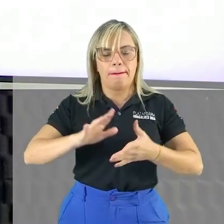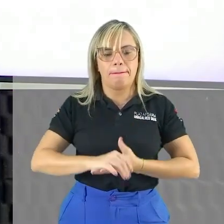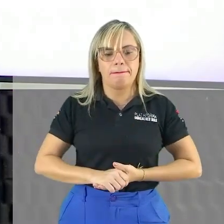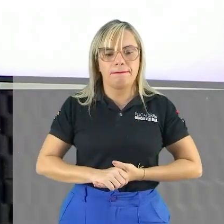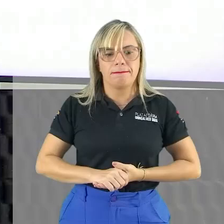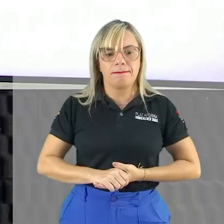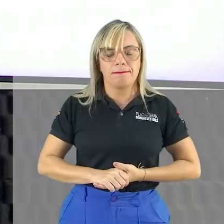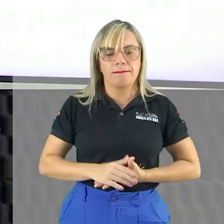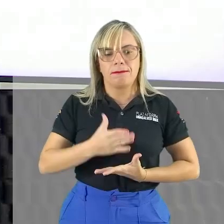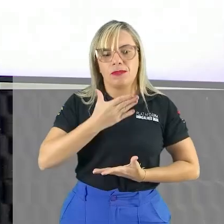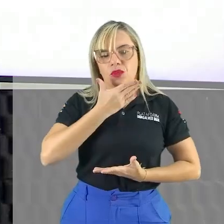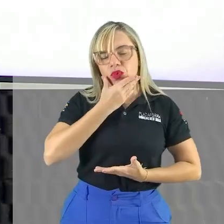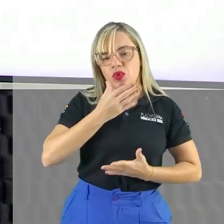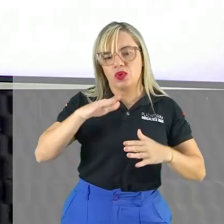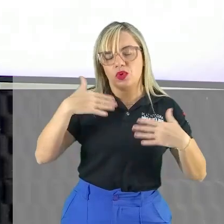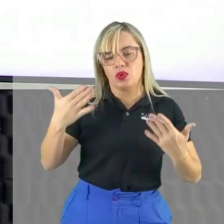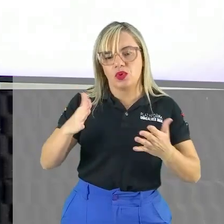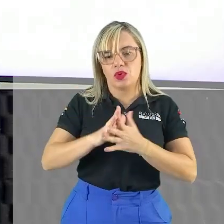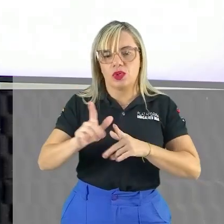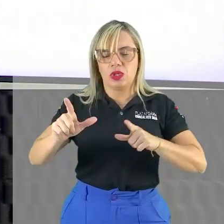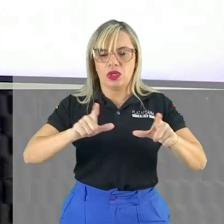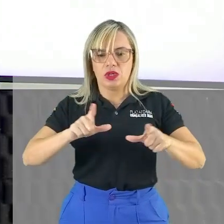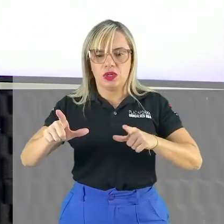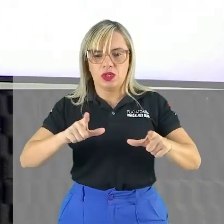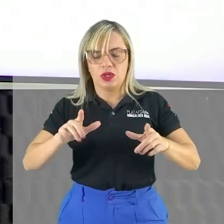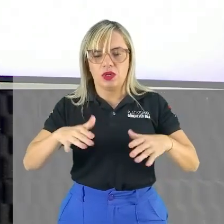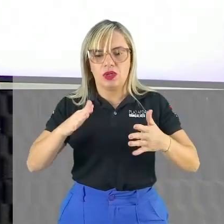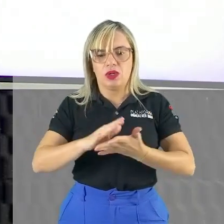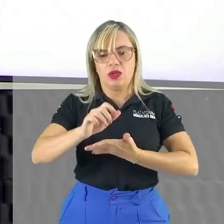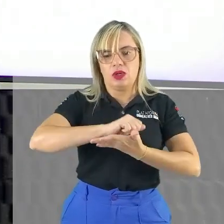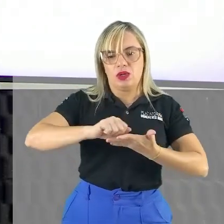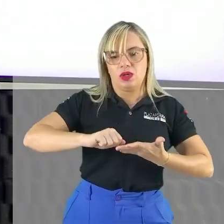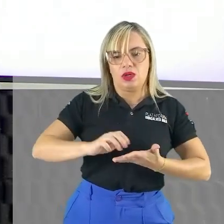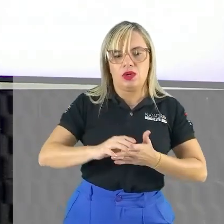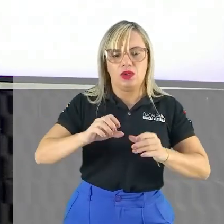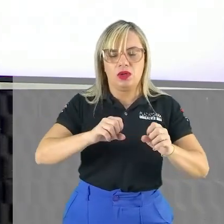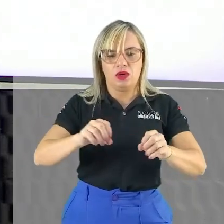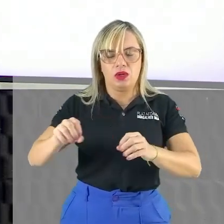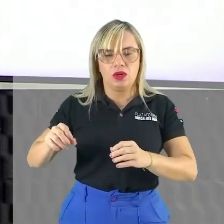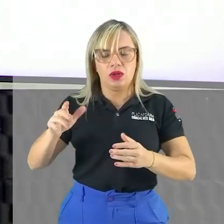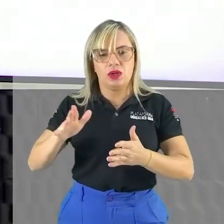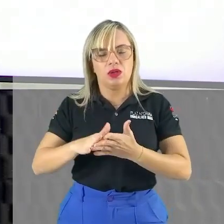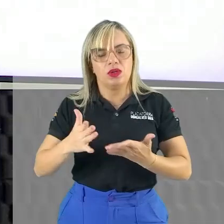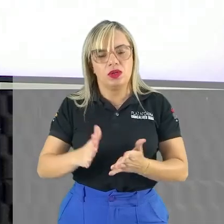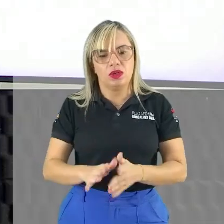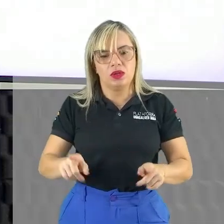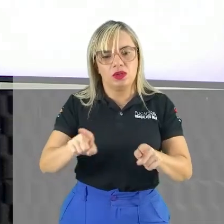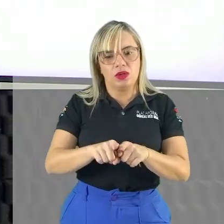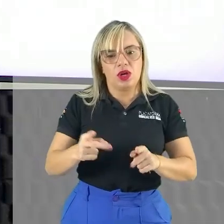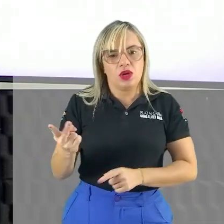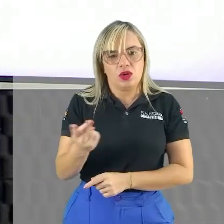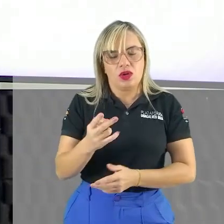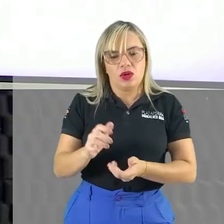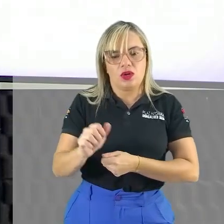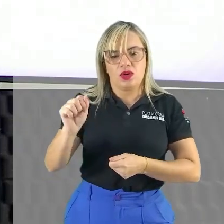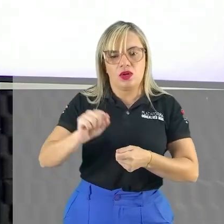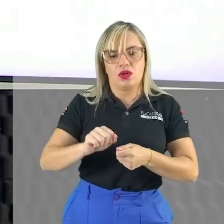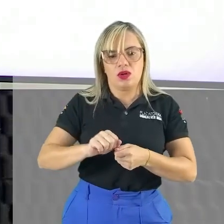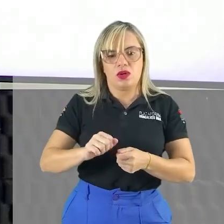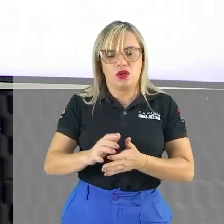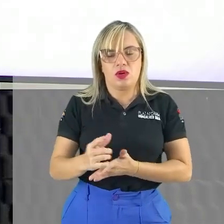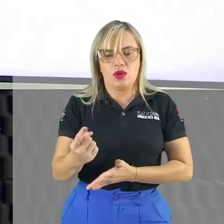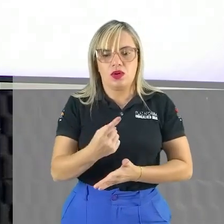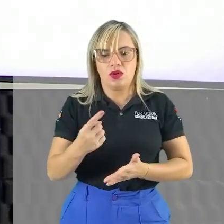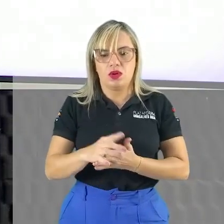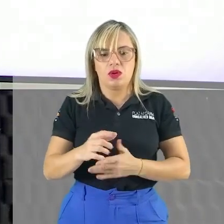Tá? Um homem cujo ofício é escrever ou ensinar, e de preferência as duas coisas, a um só tempo. Um